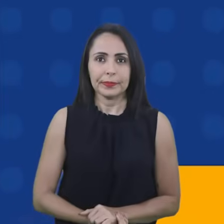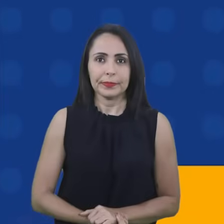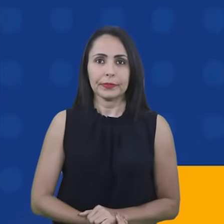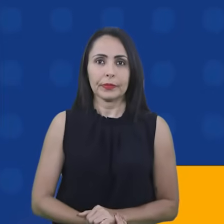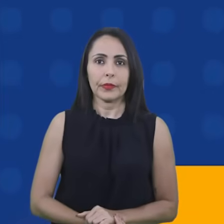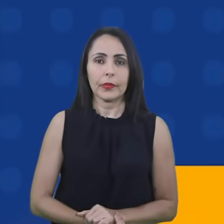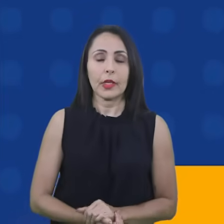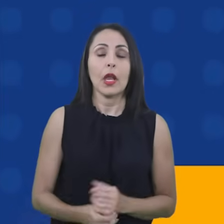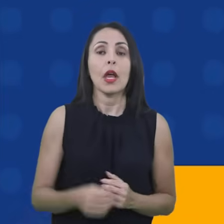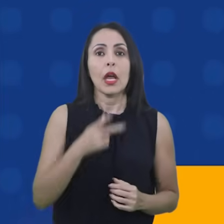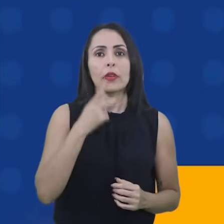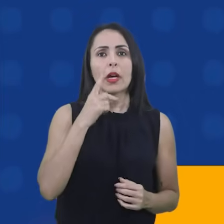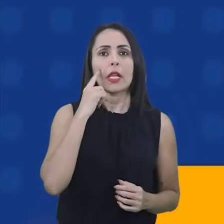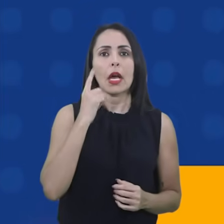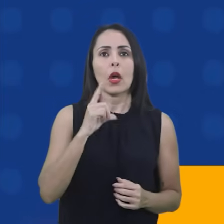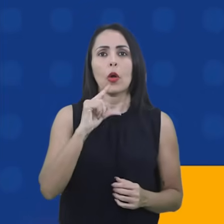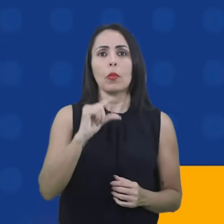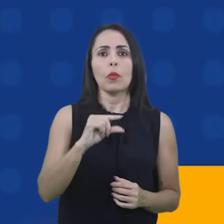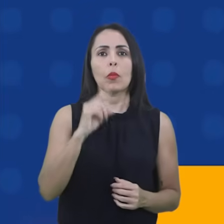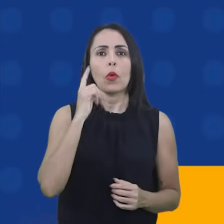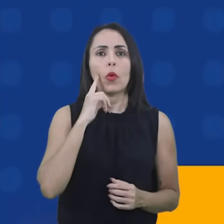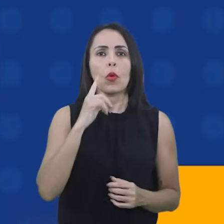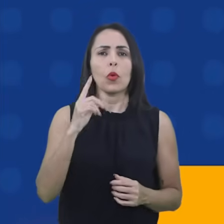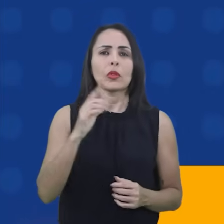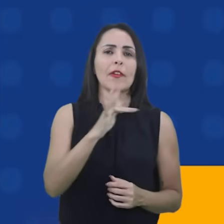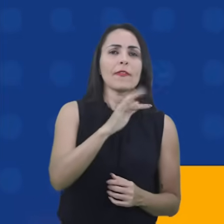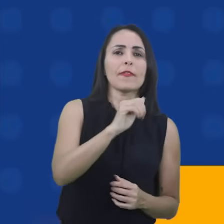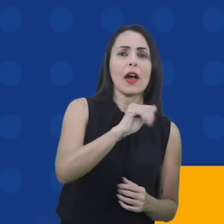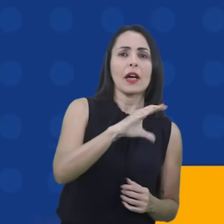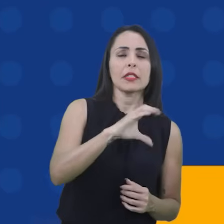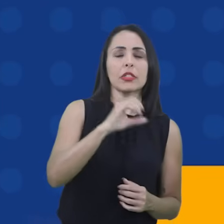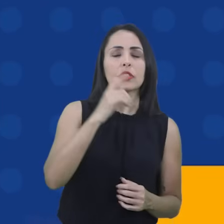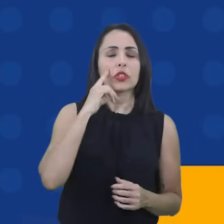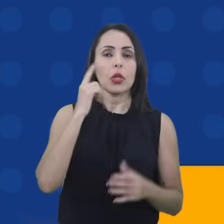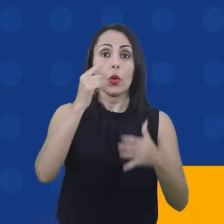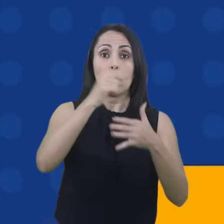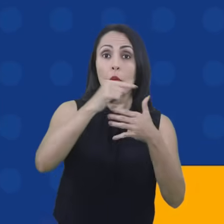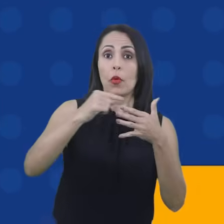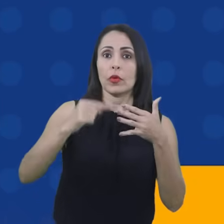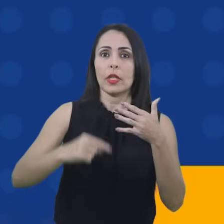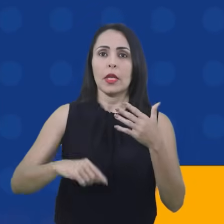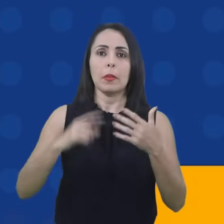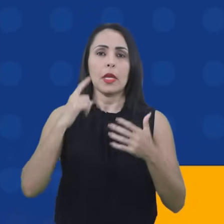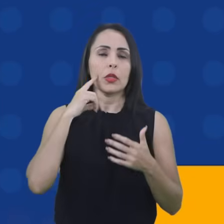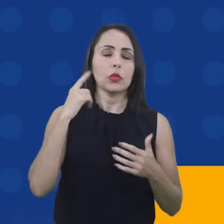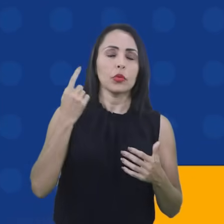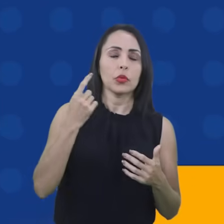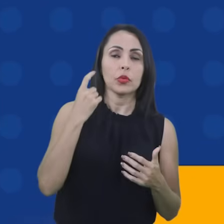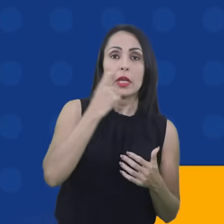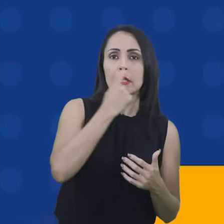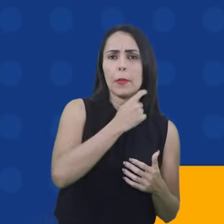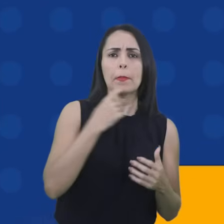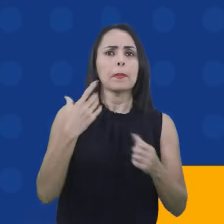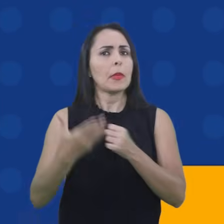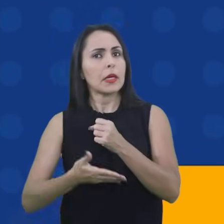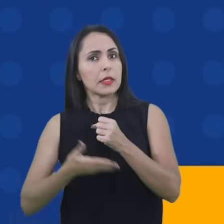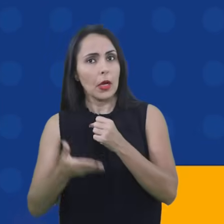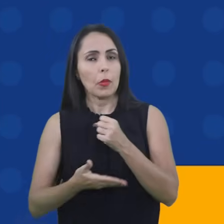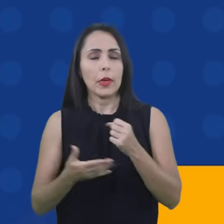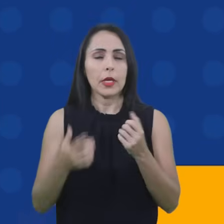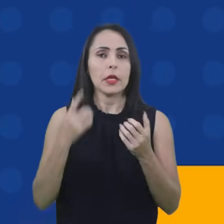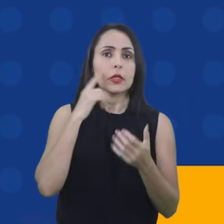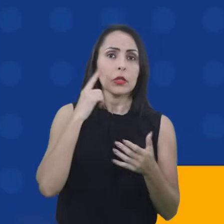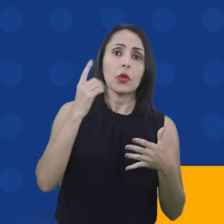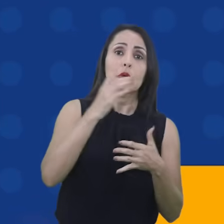Vamos falar agora um pouquinho, né, sobre as faces que compõem, né, os nossos elementos dentários, né? Basicamente, os nossos